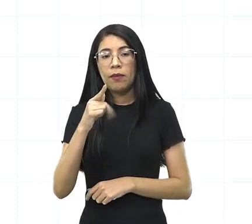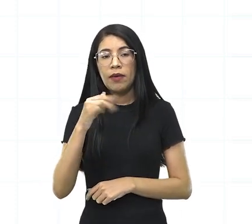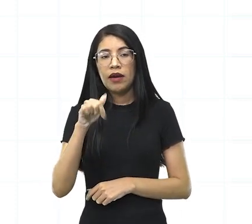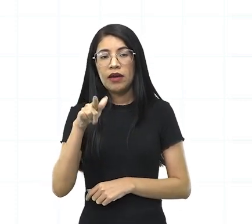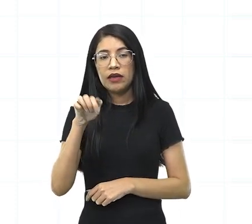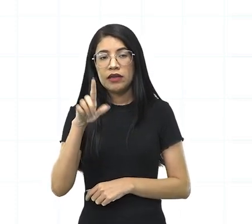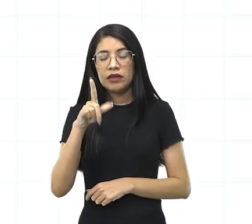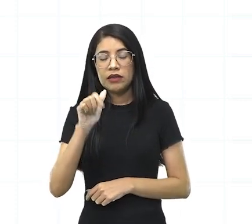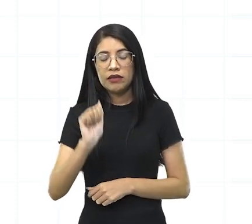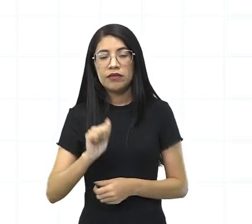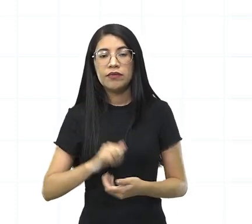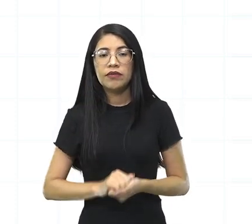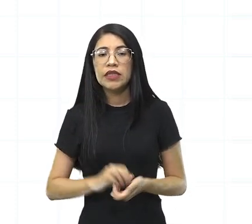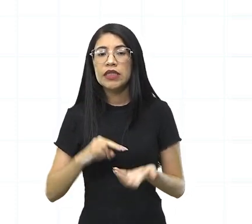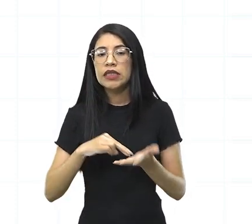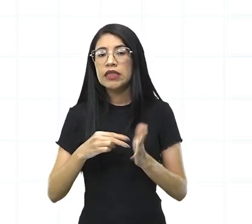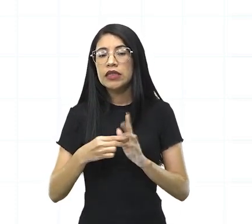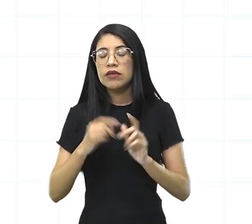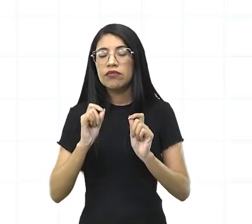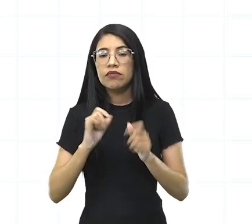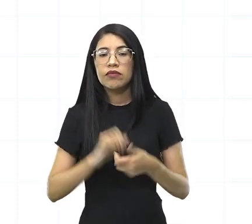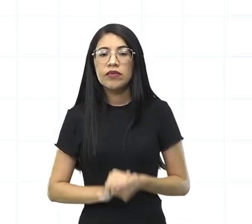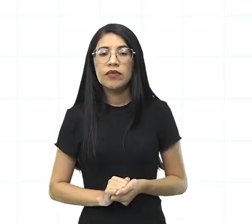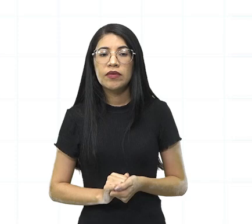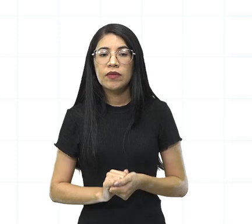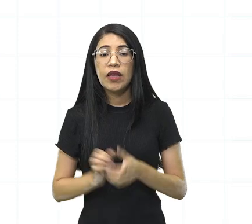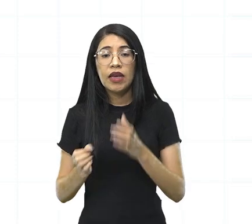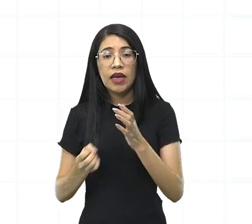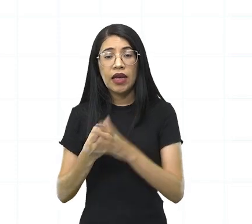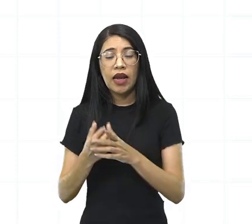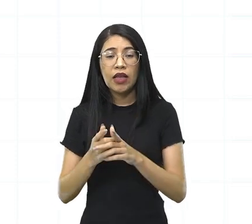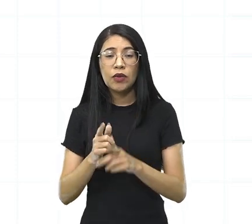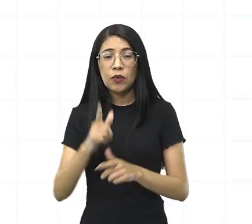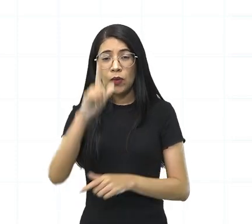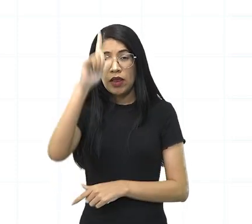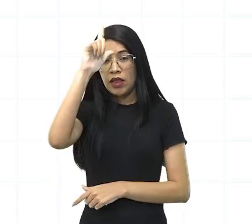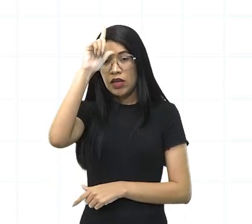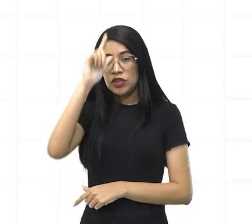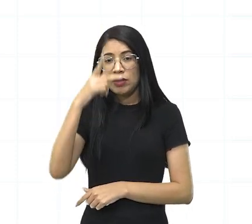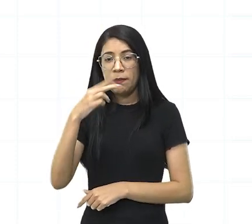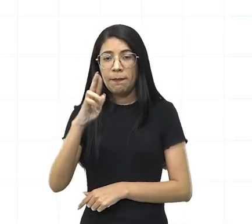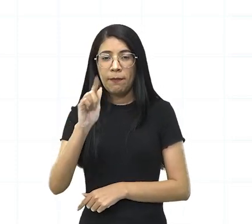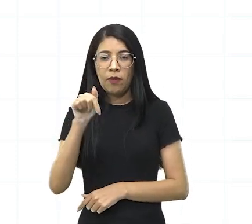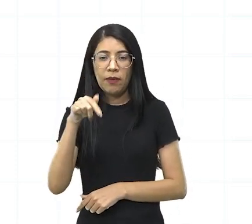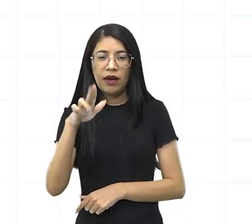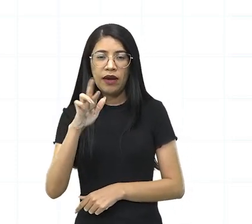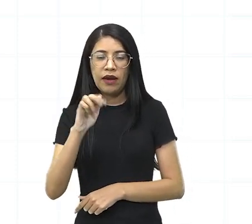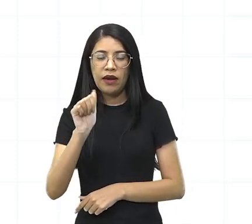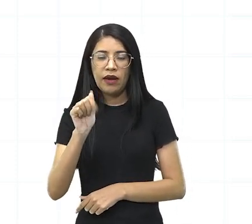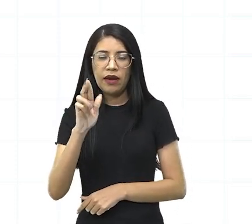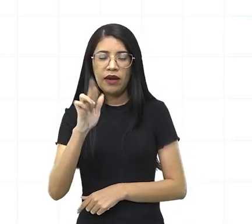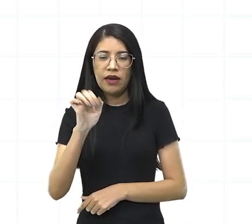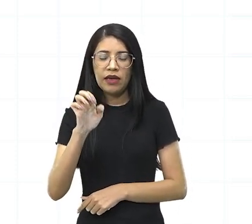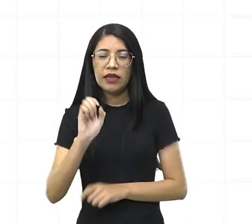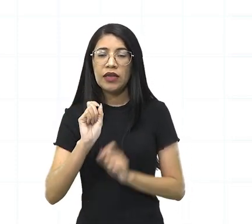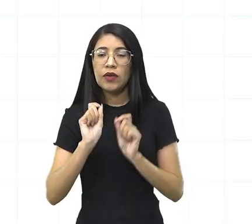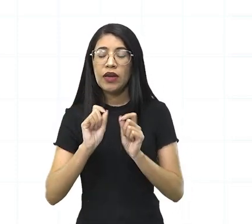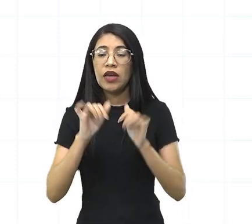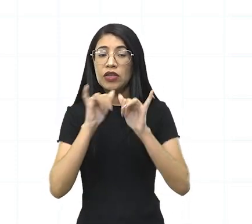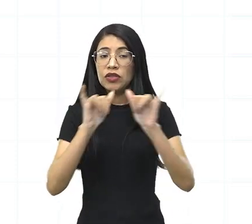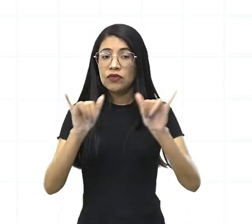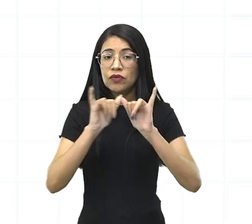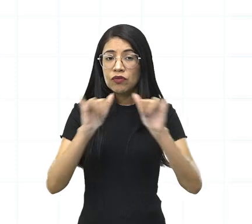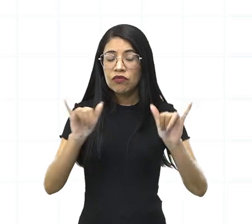só. Propaganda é do latim propagare, né? Que significa divulgar